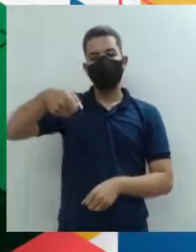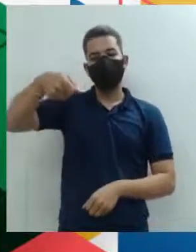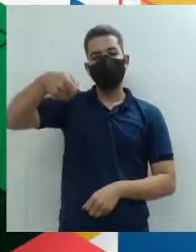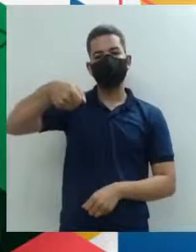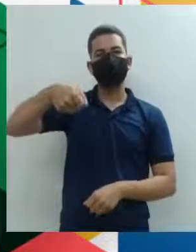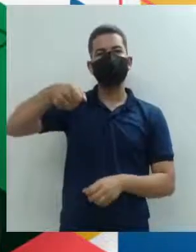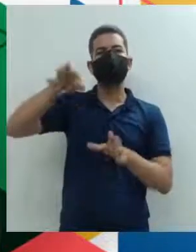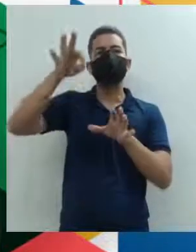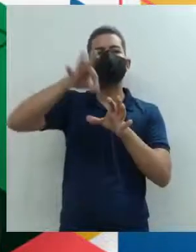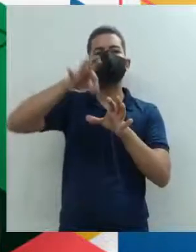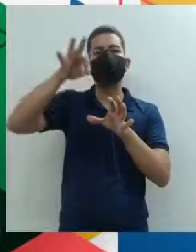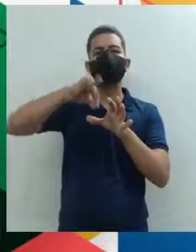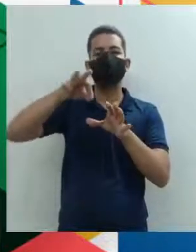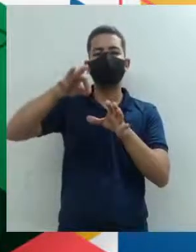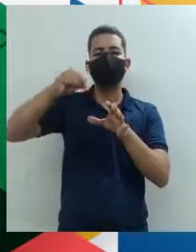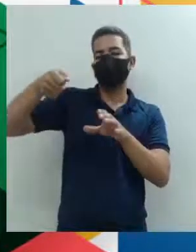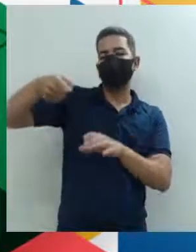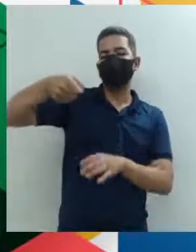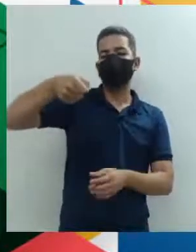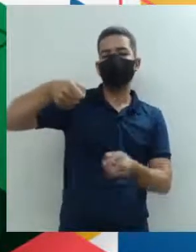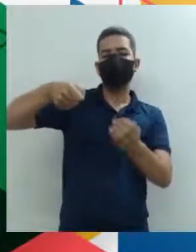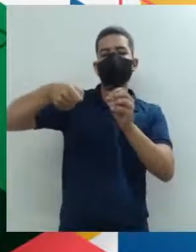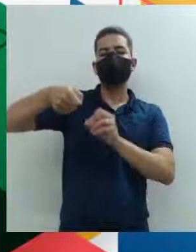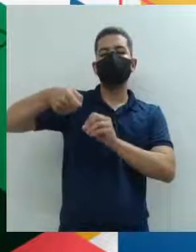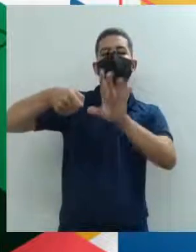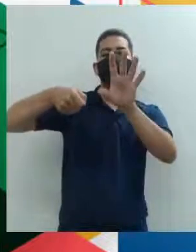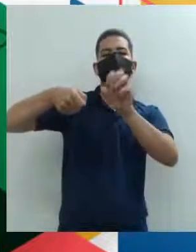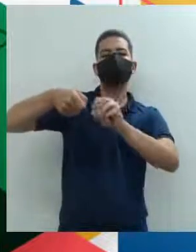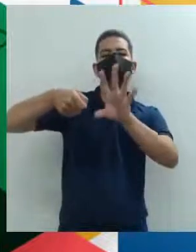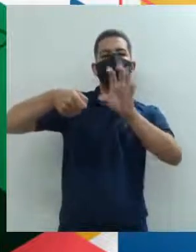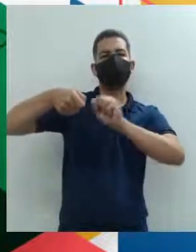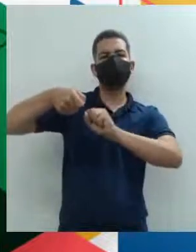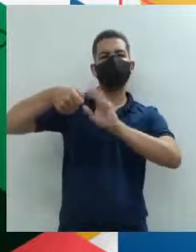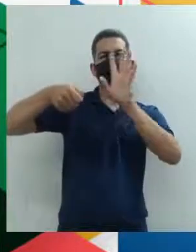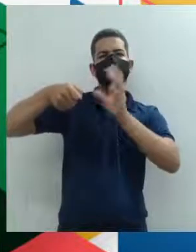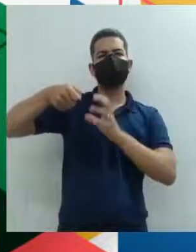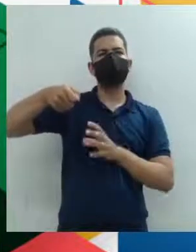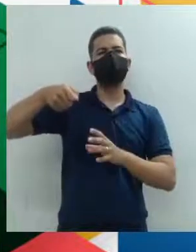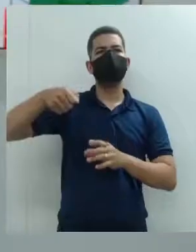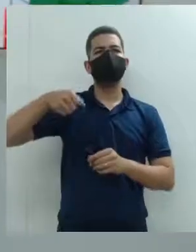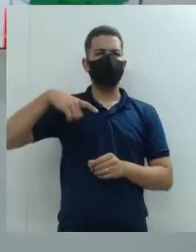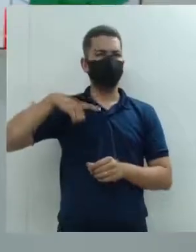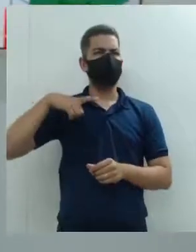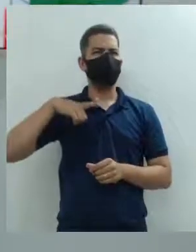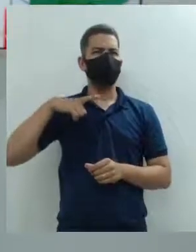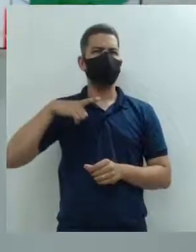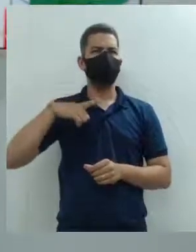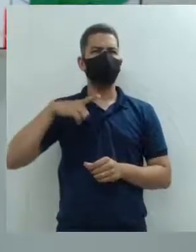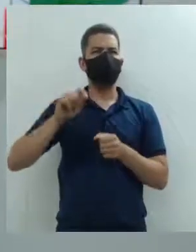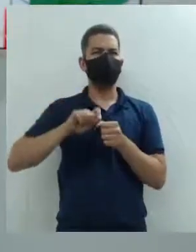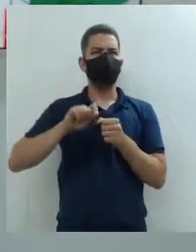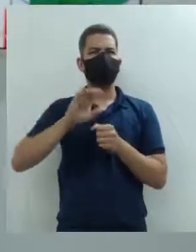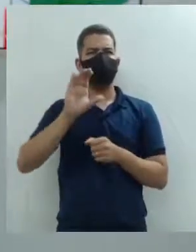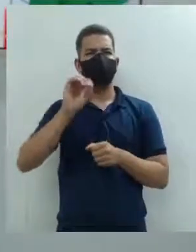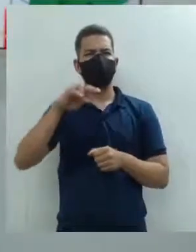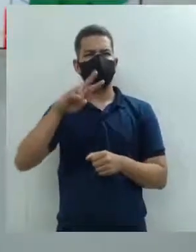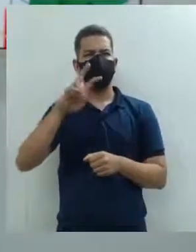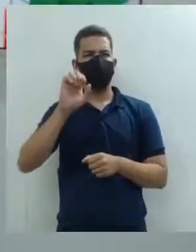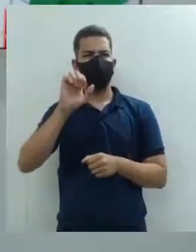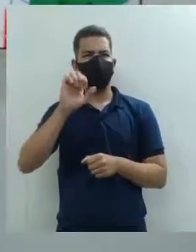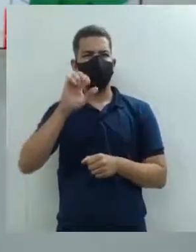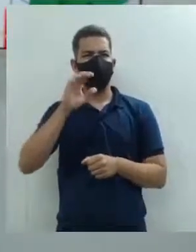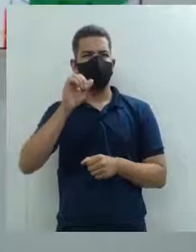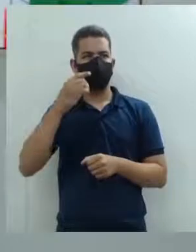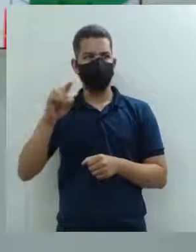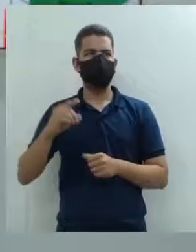ela vai sofrer esse processo aí de convecção térmica. Mas, galera, eu quero, antes de falar da chaleira, lembrar para vocês